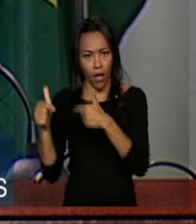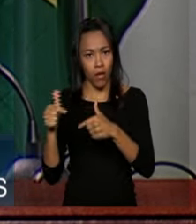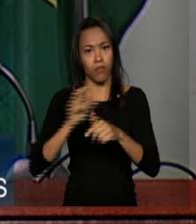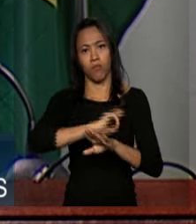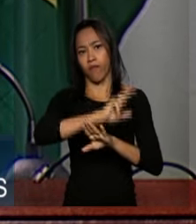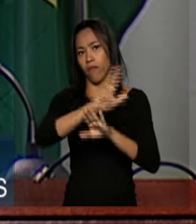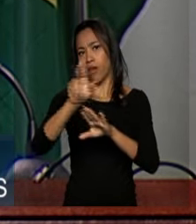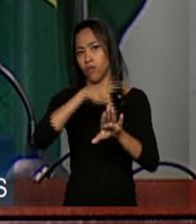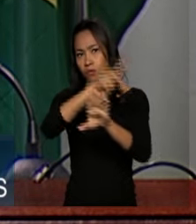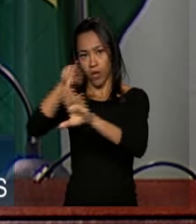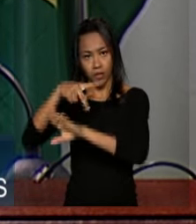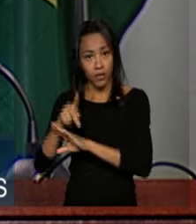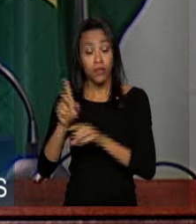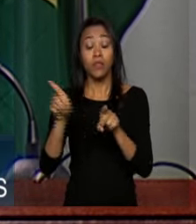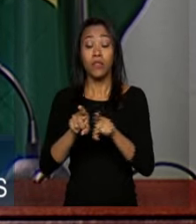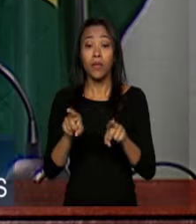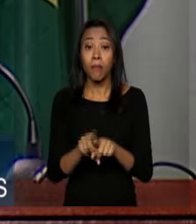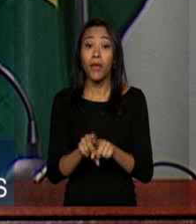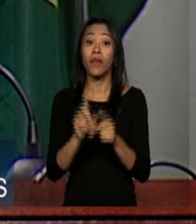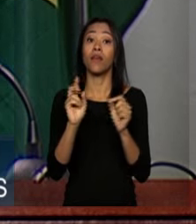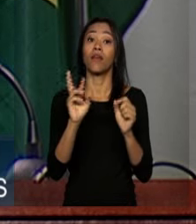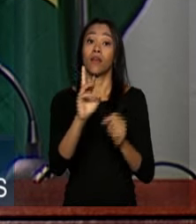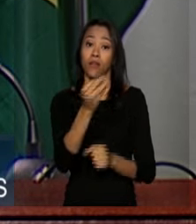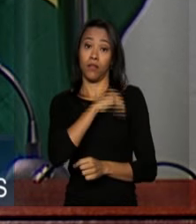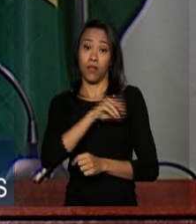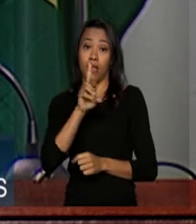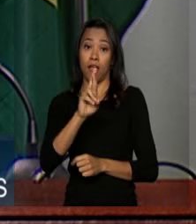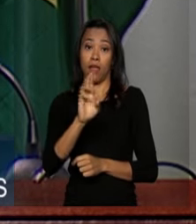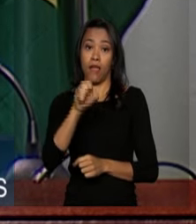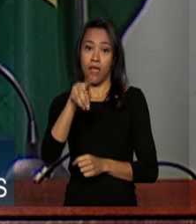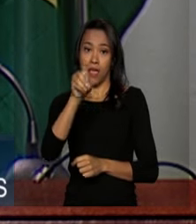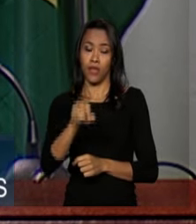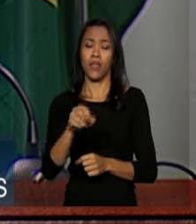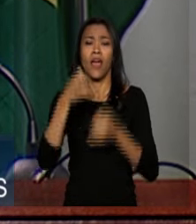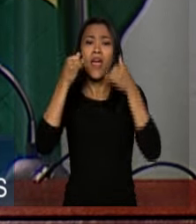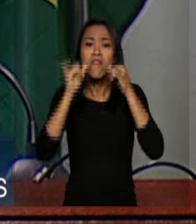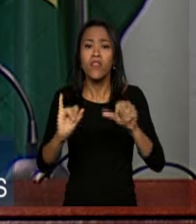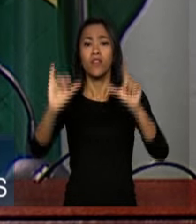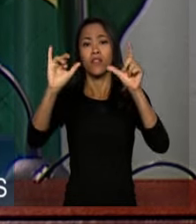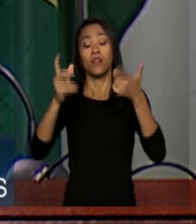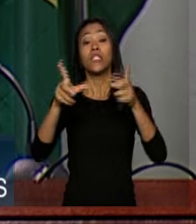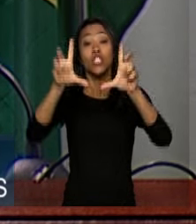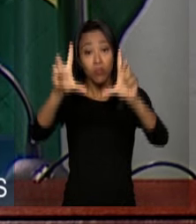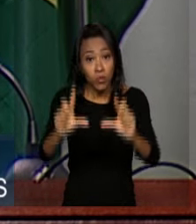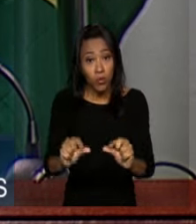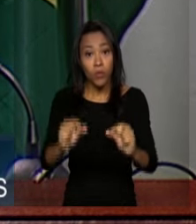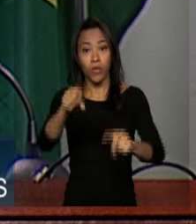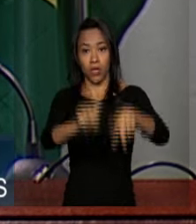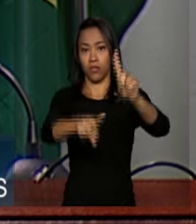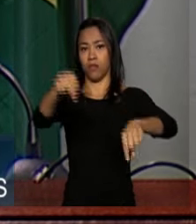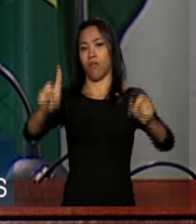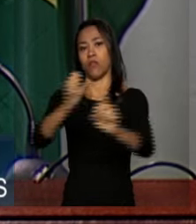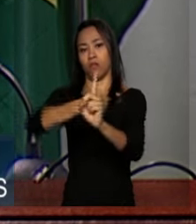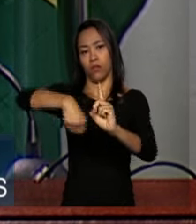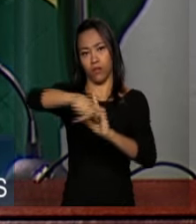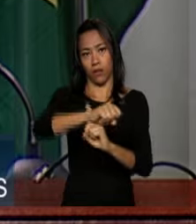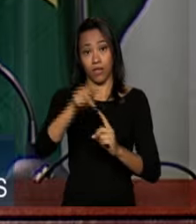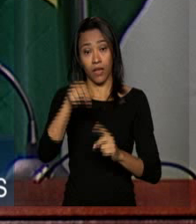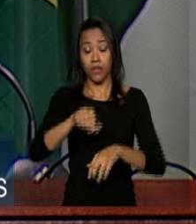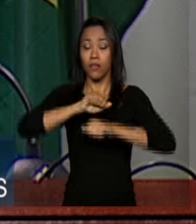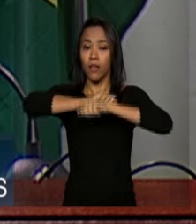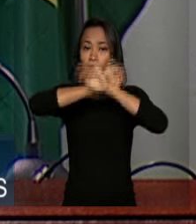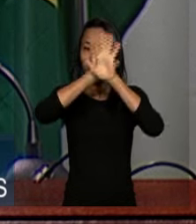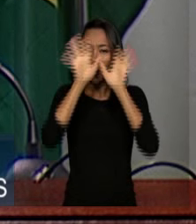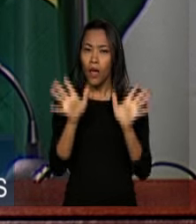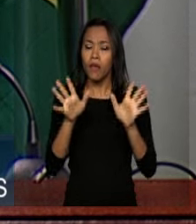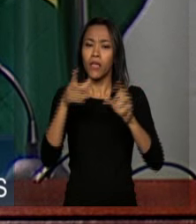renda. Contribuem para a redução das desigualdades. Aqui fica evidente que a política